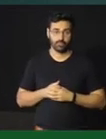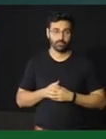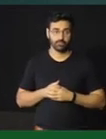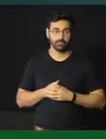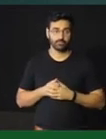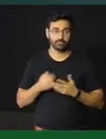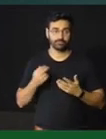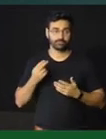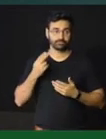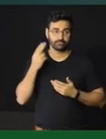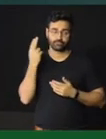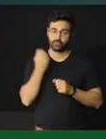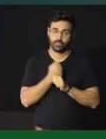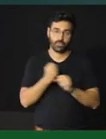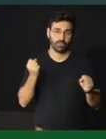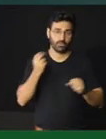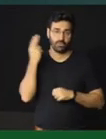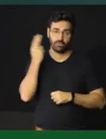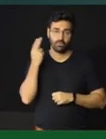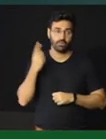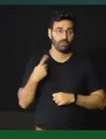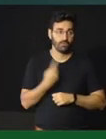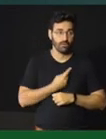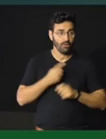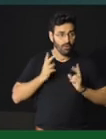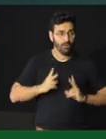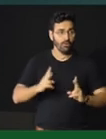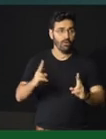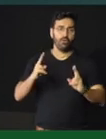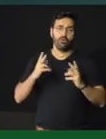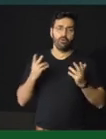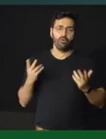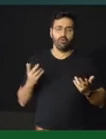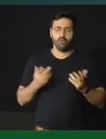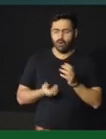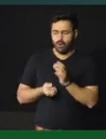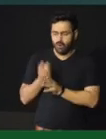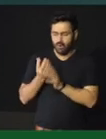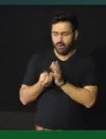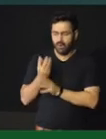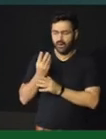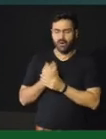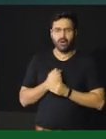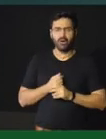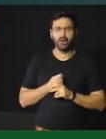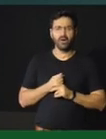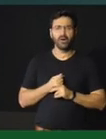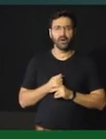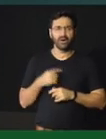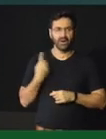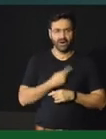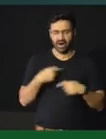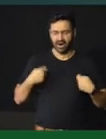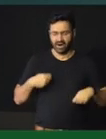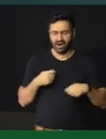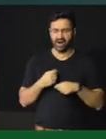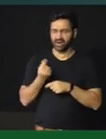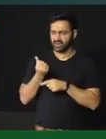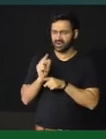gente continue nessa situação onde Produzir quem precisa de crédito para